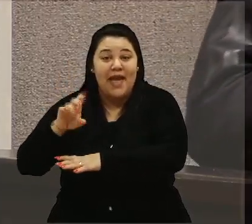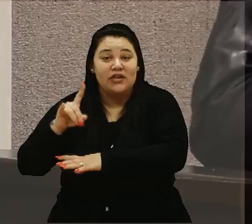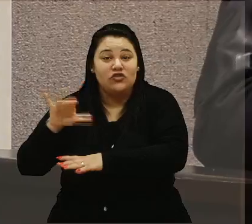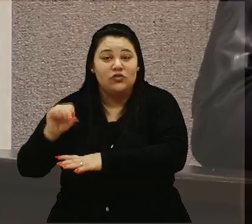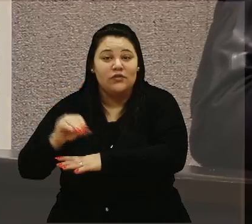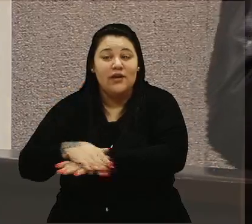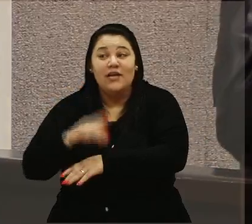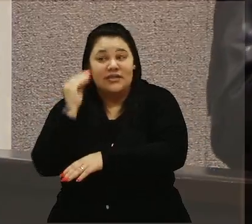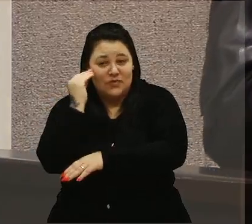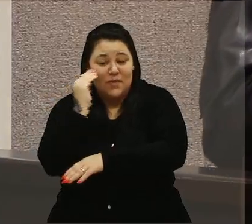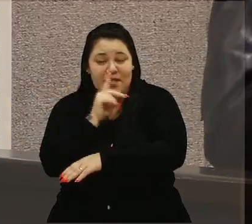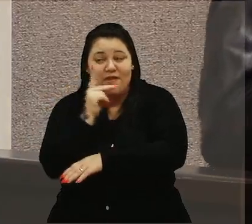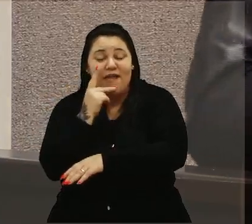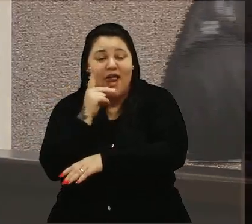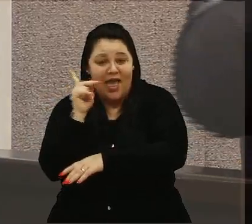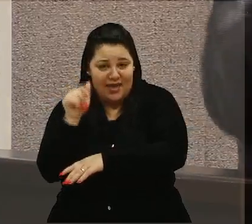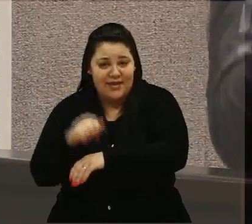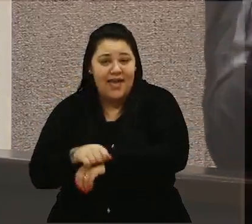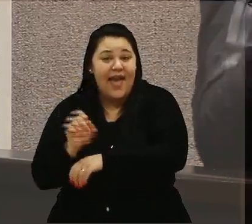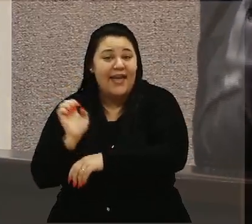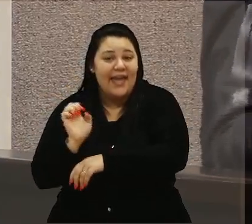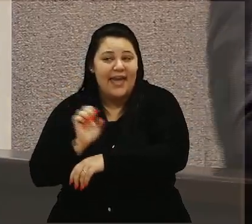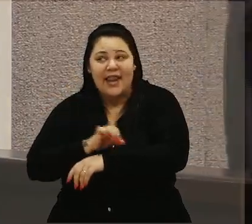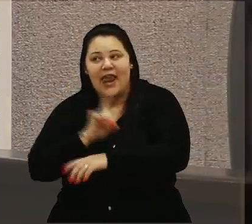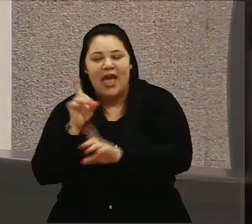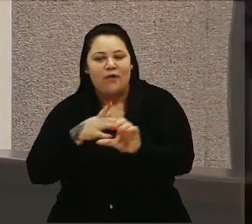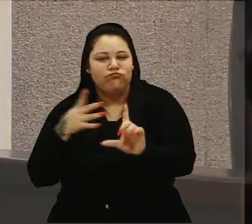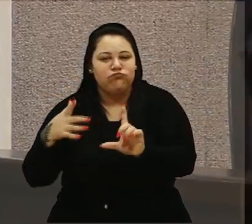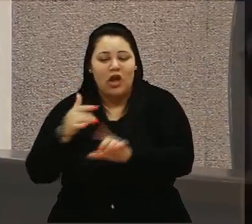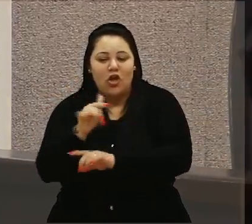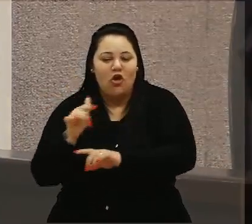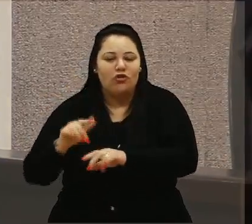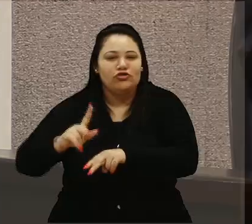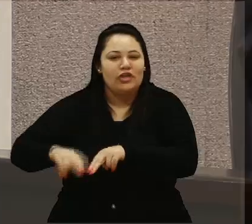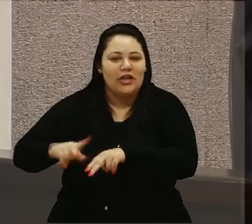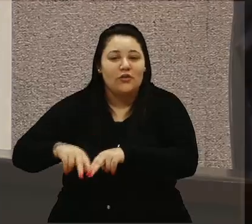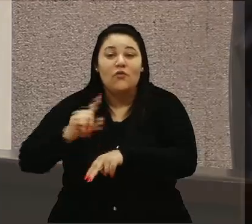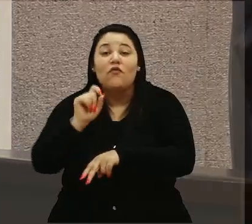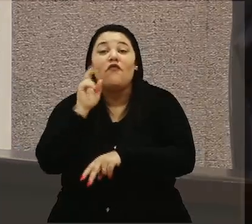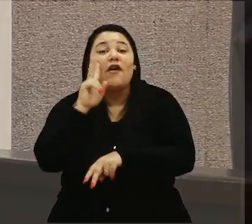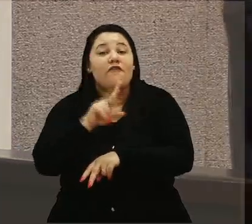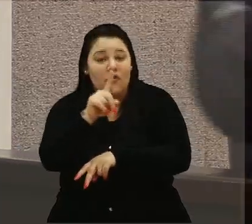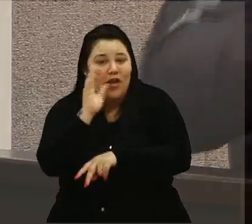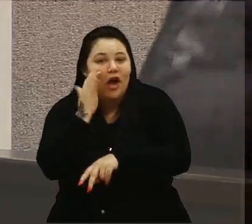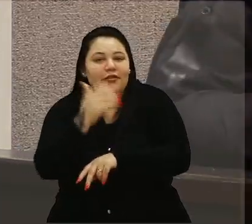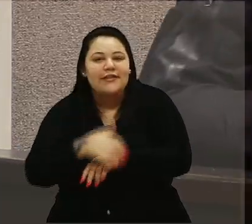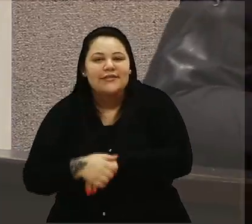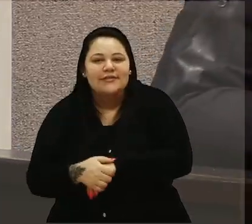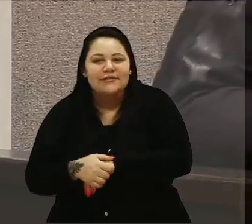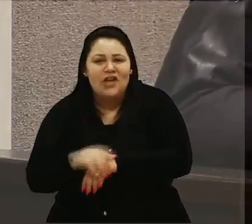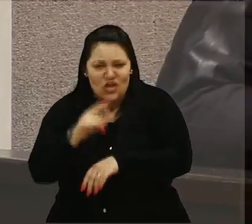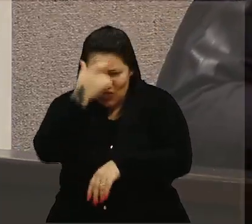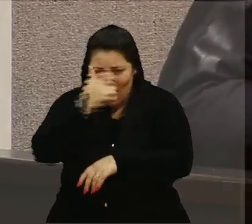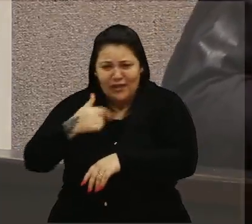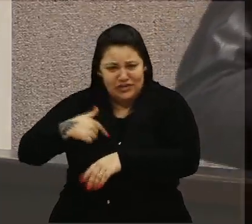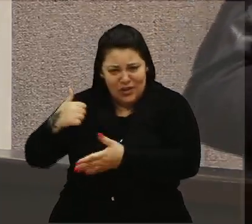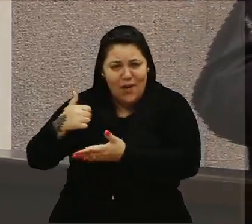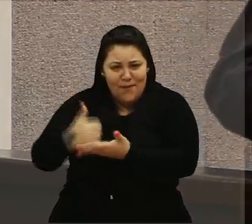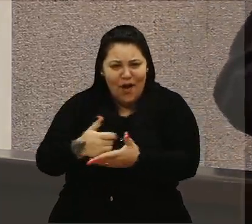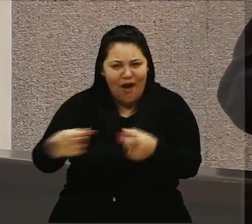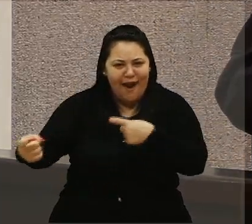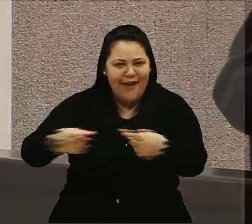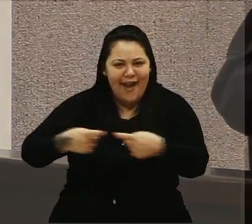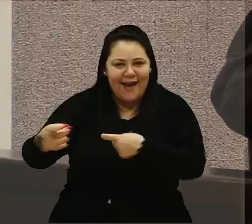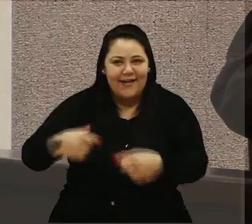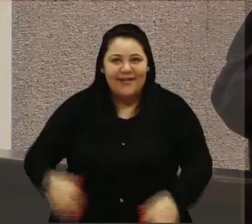no Irã para ver o que acontece. É isso que eu estou dizendo, a incoerência da esquerda. É isso que eu estou demonstrando aqui. O senhor acha que eu sou favorável à guerra? Eu